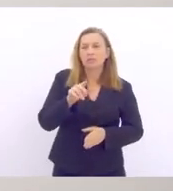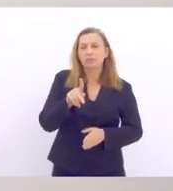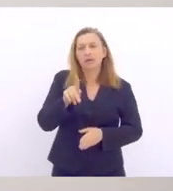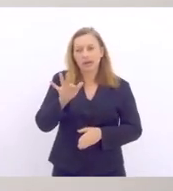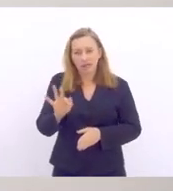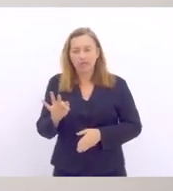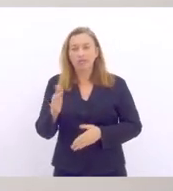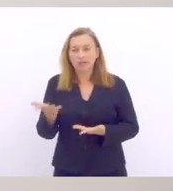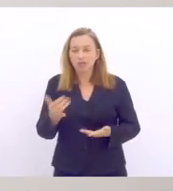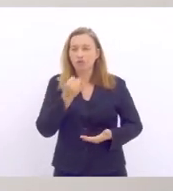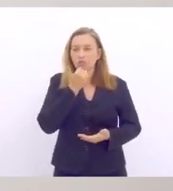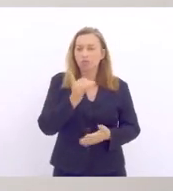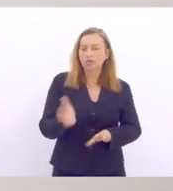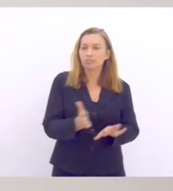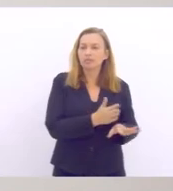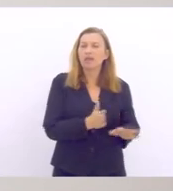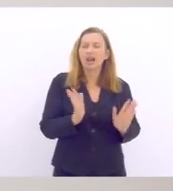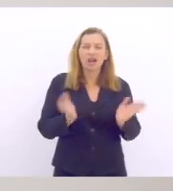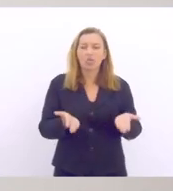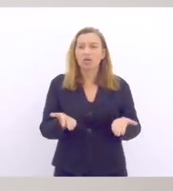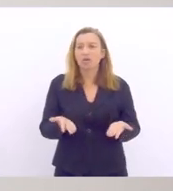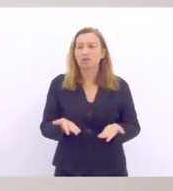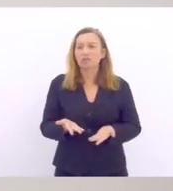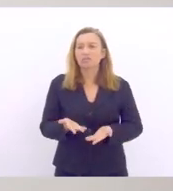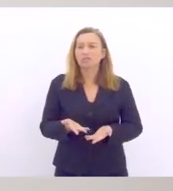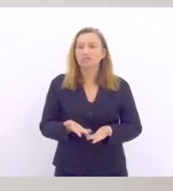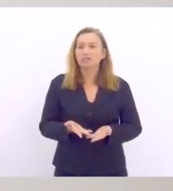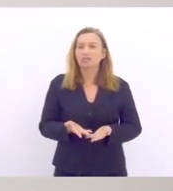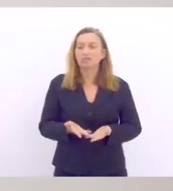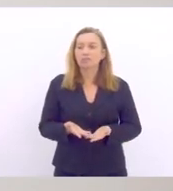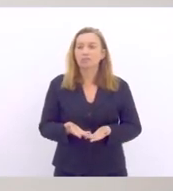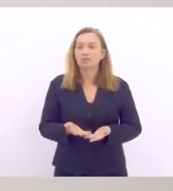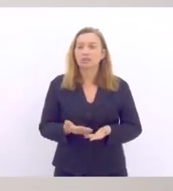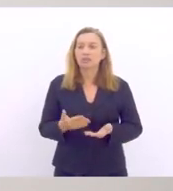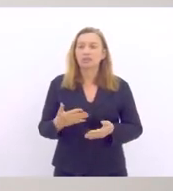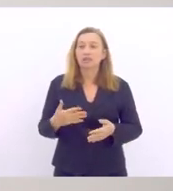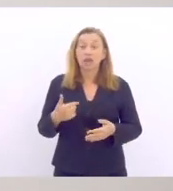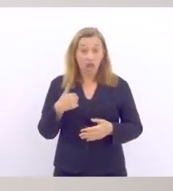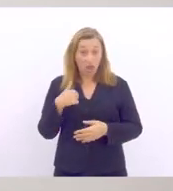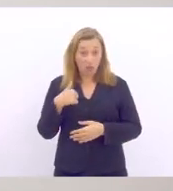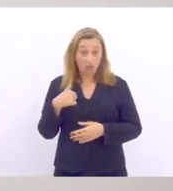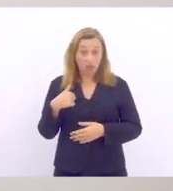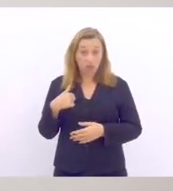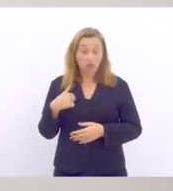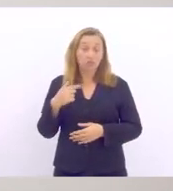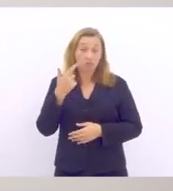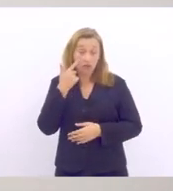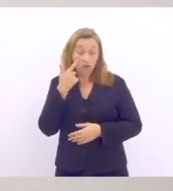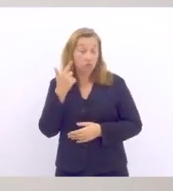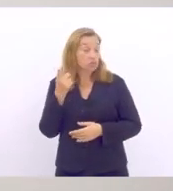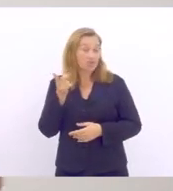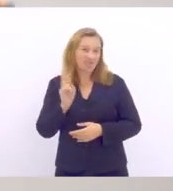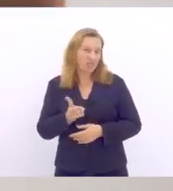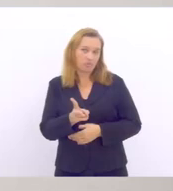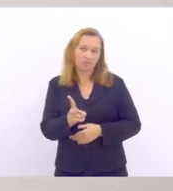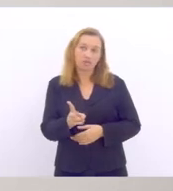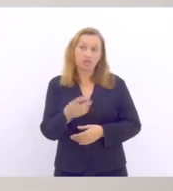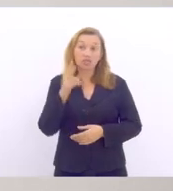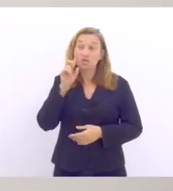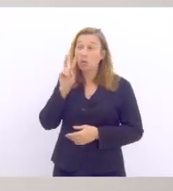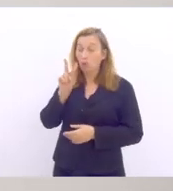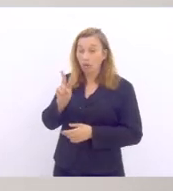no CPF, desculpe. Agora, não adianta, e eu estou no estádio, eu vivencio isso, tá? Eu já vivenciei isso. A gente olha para